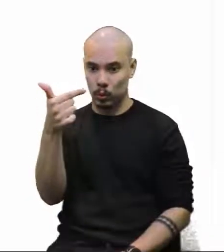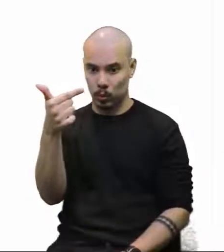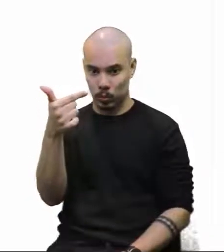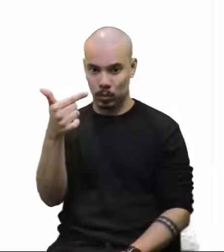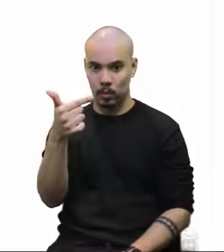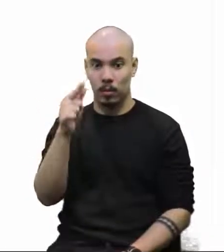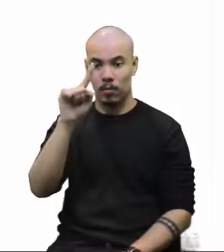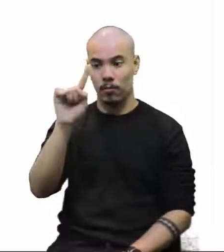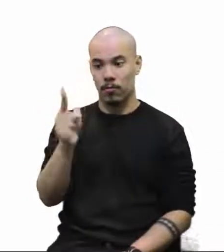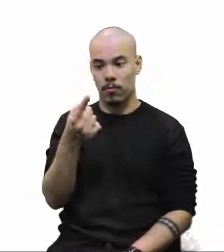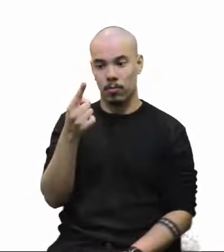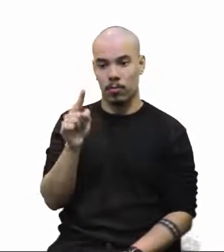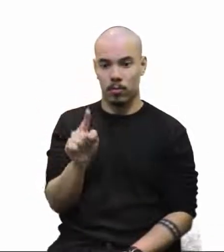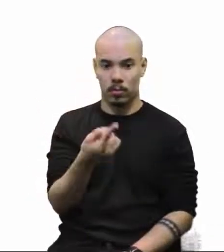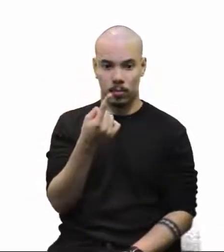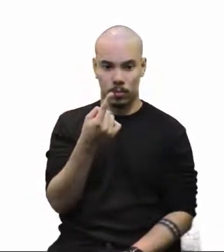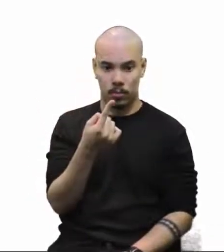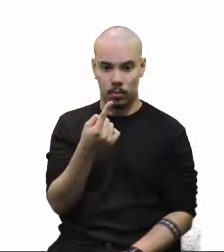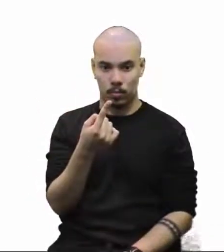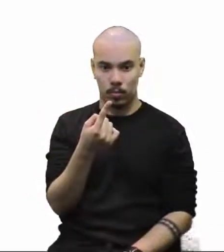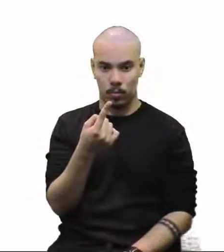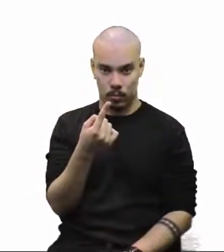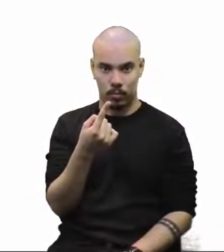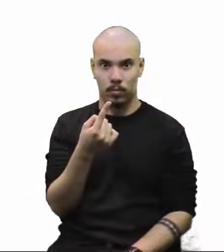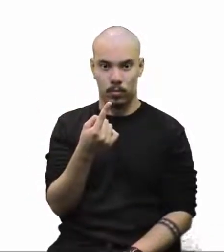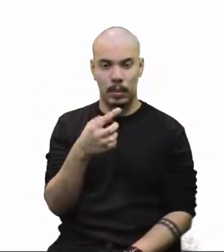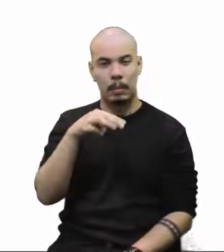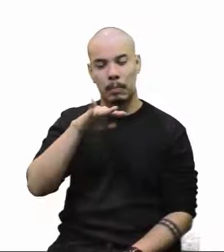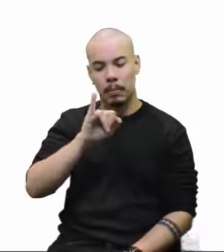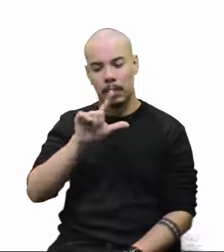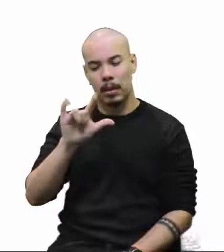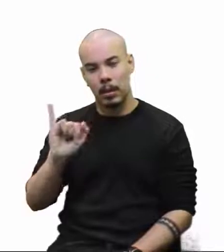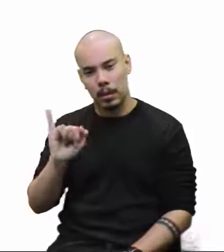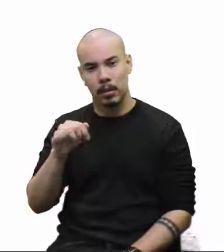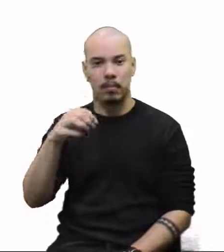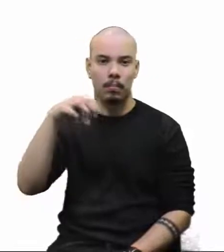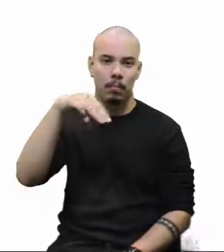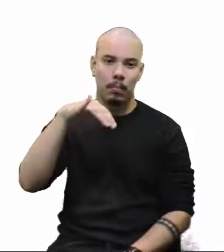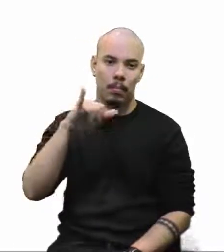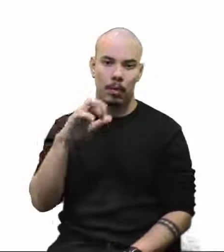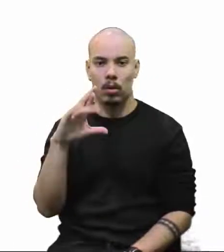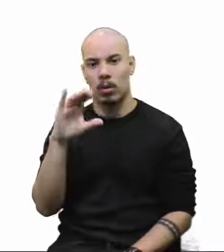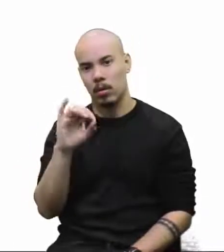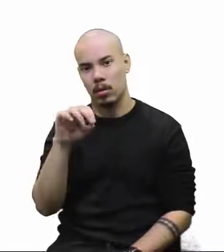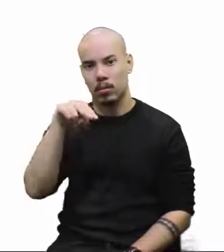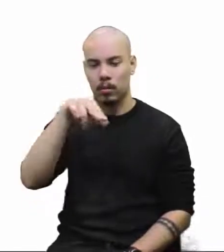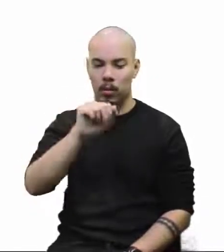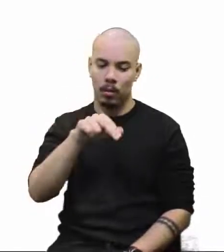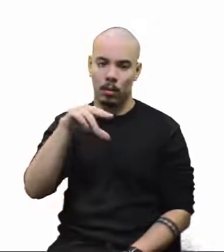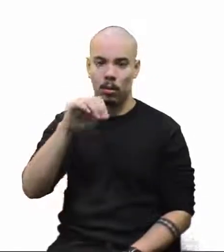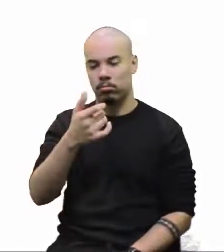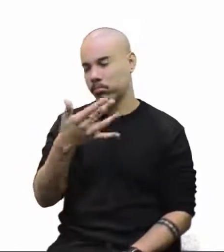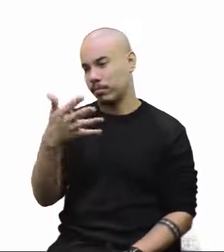2 vírgulas. Milho vai ser 10 a menos 3, e assim micro, nano, pico e tudo mais.